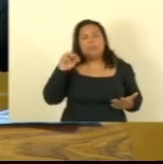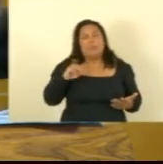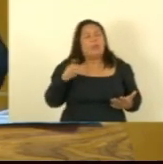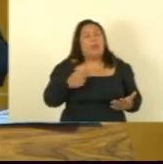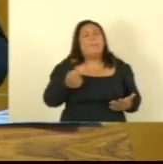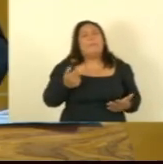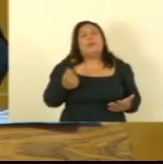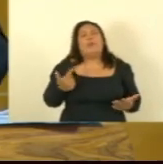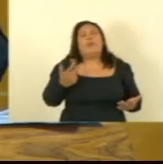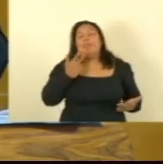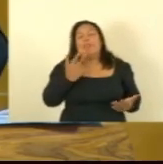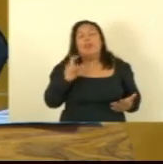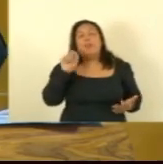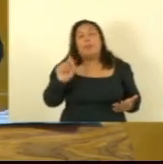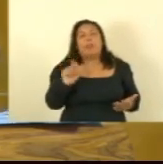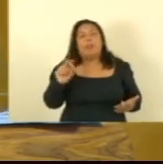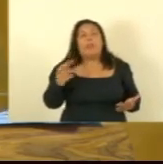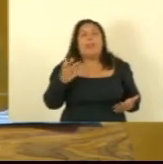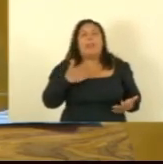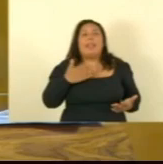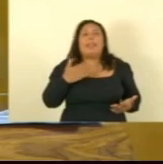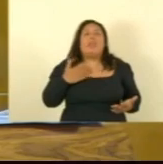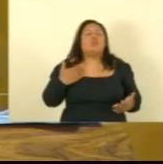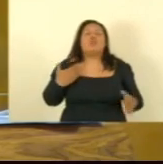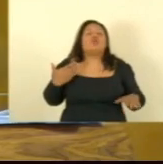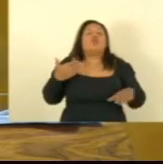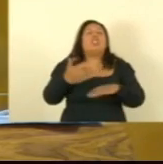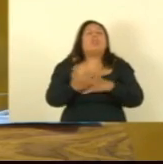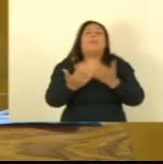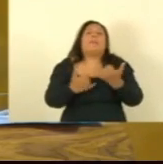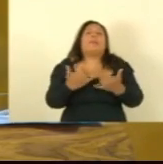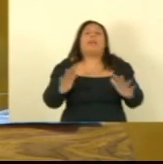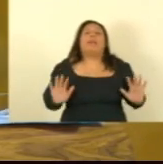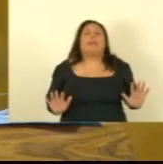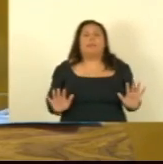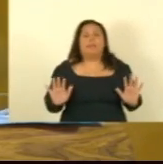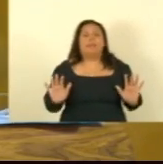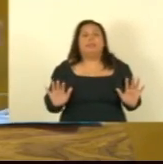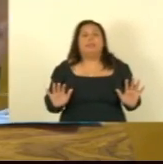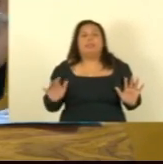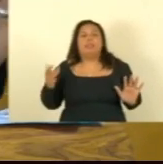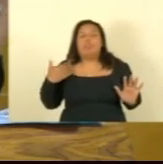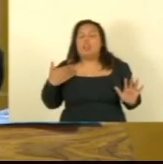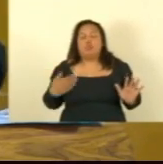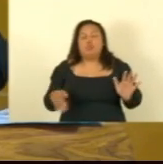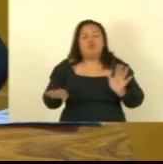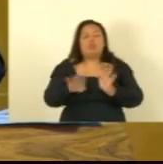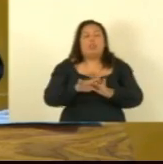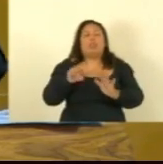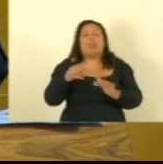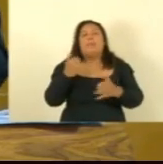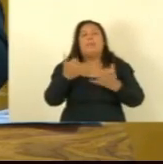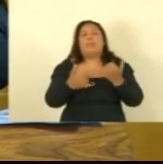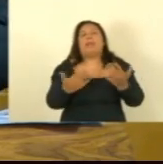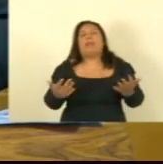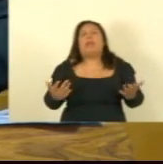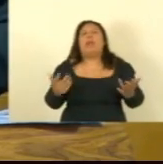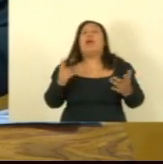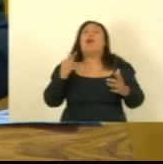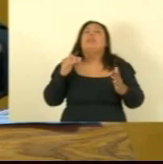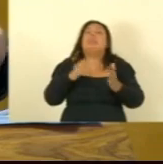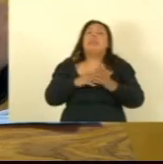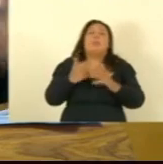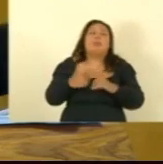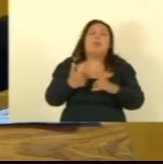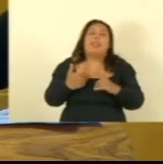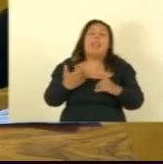falar, dizer: eu não entrei para brincar, eu não entrei, até mesmo porque a eleição é daqui